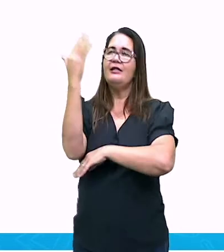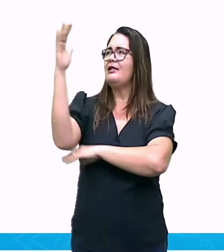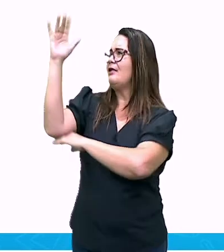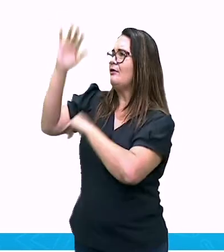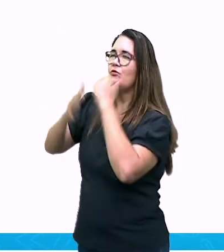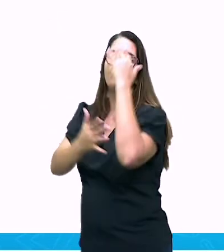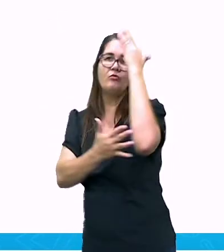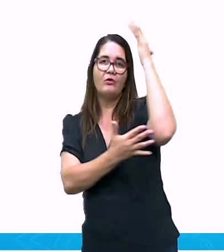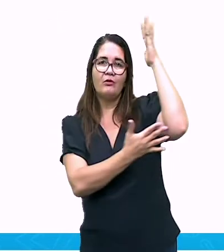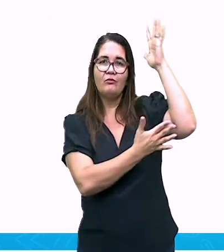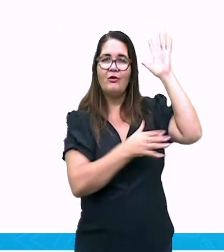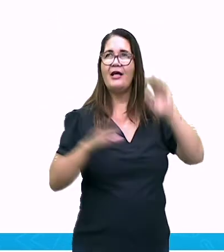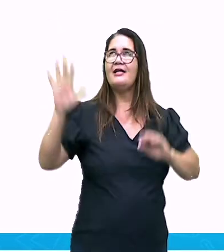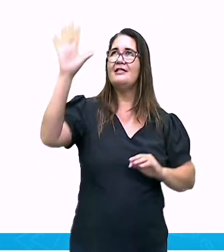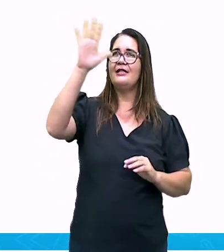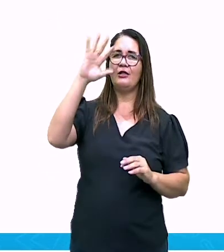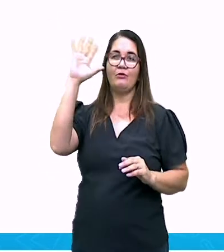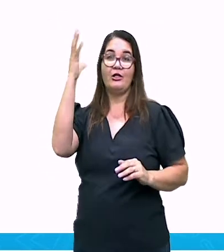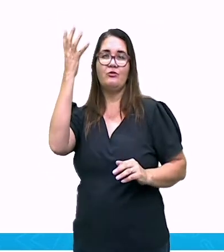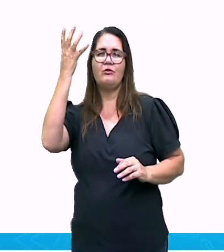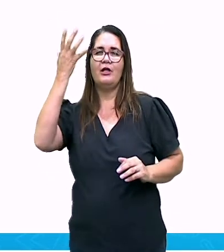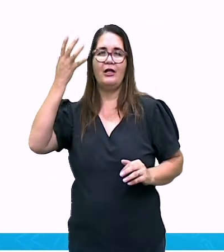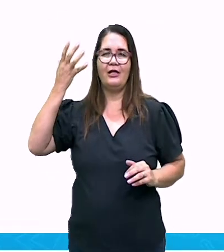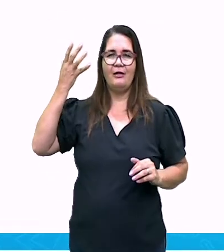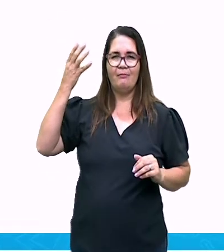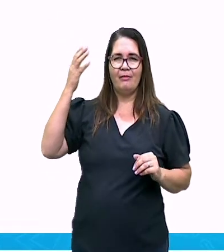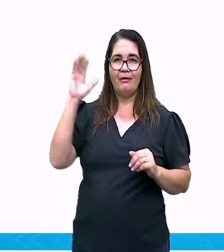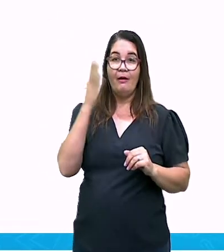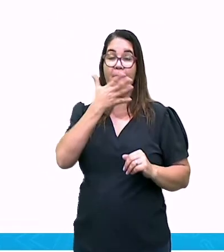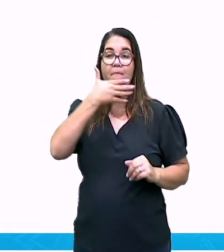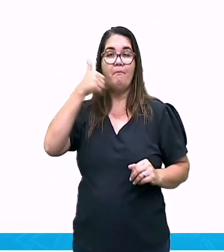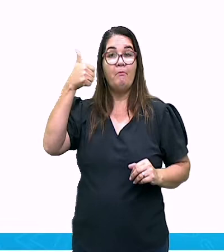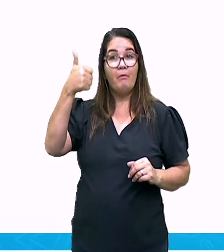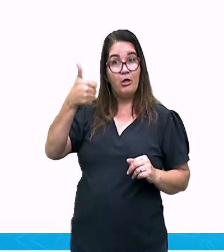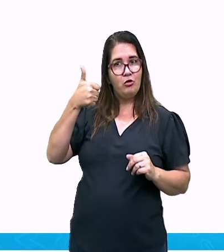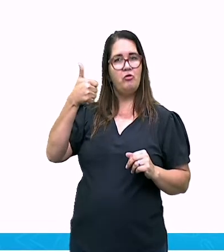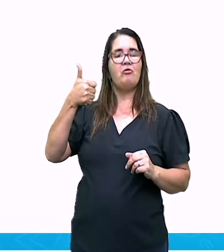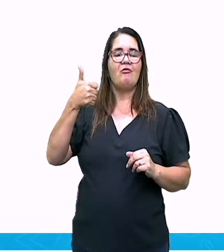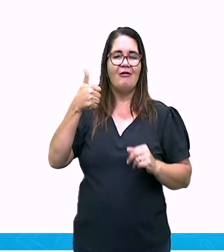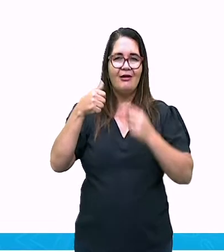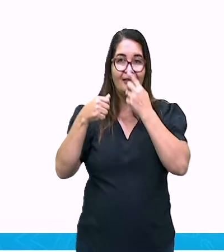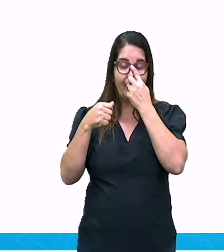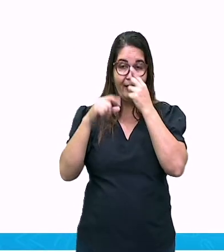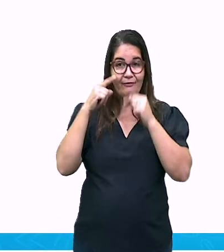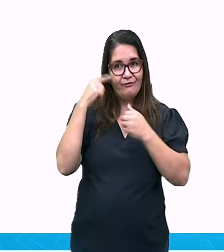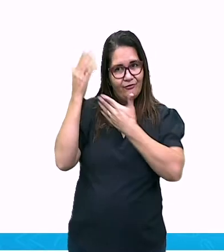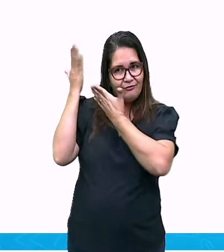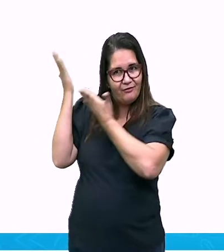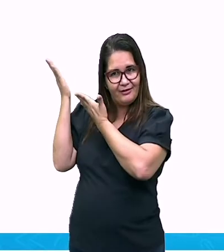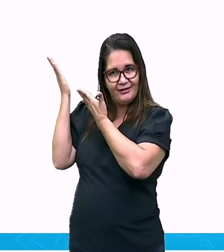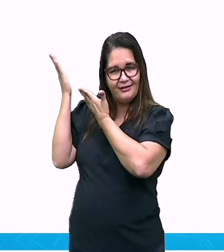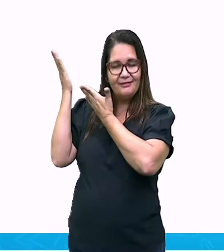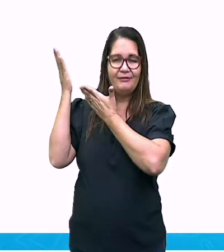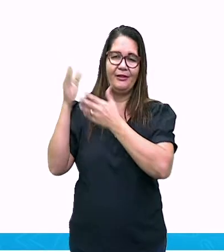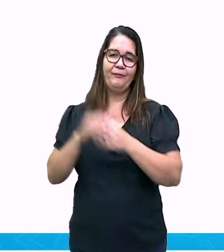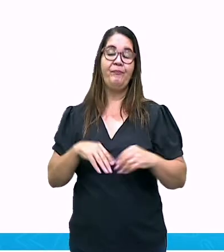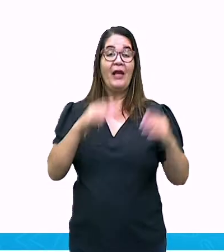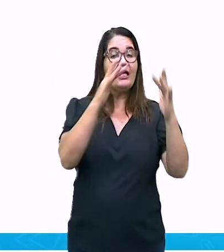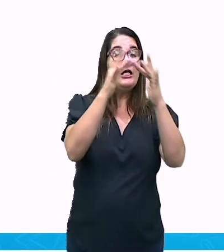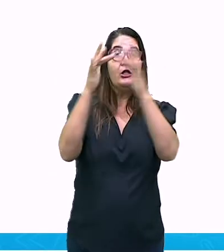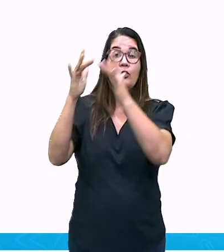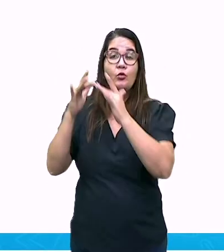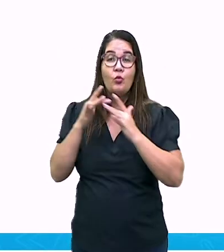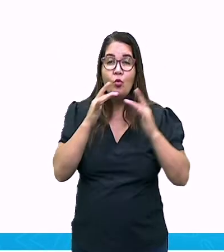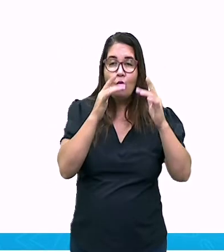mais tecnológicas, quem vive no campo já tem uma vida o quê? Se diverte com a natureza,